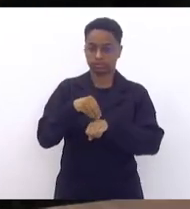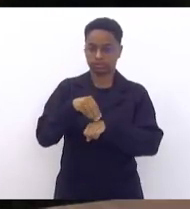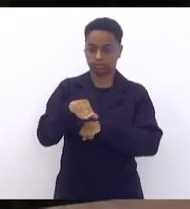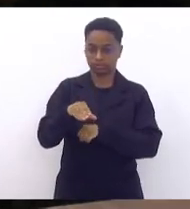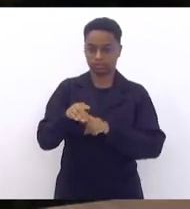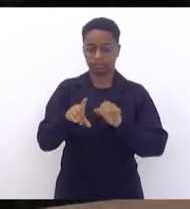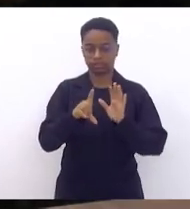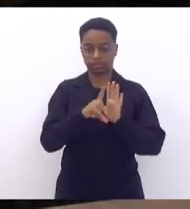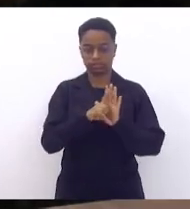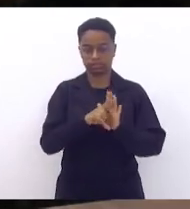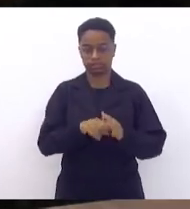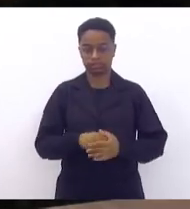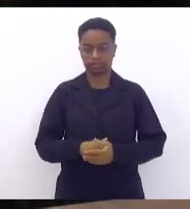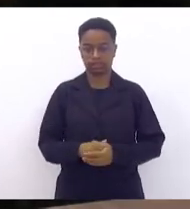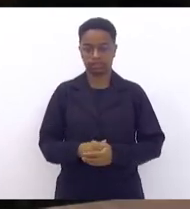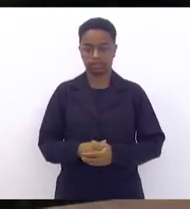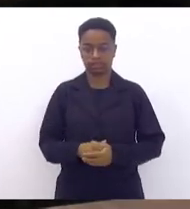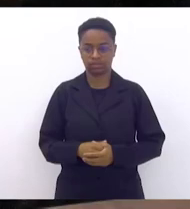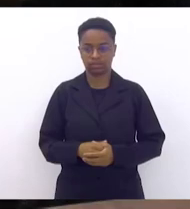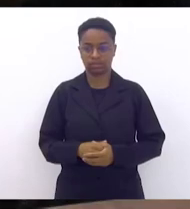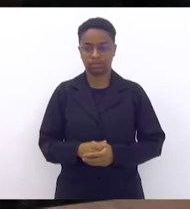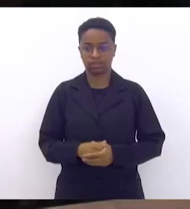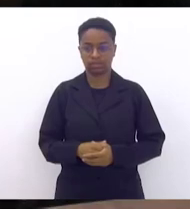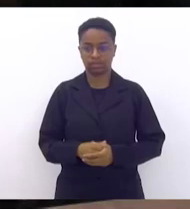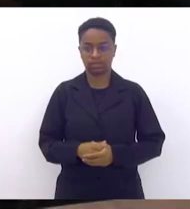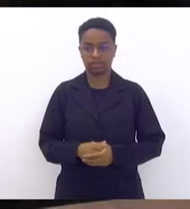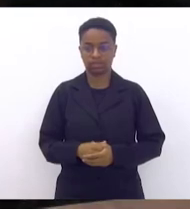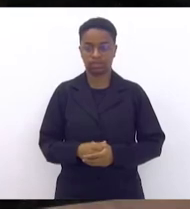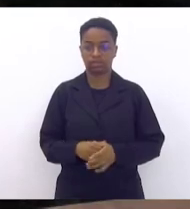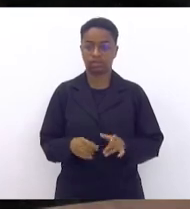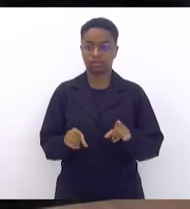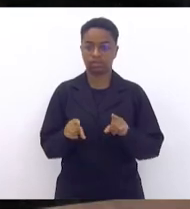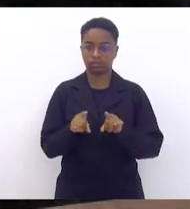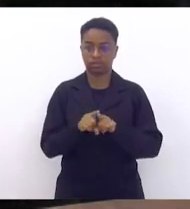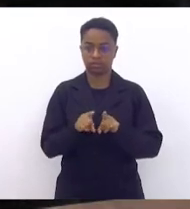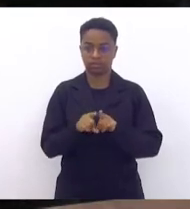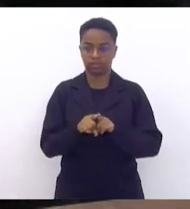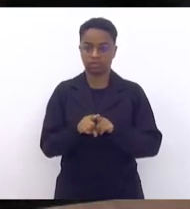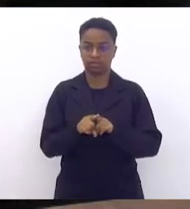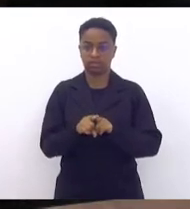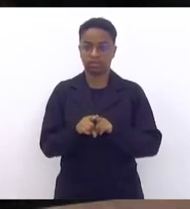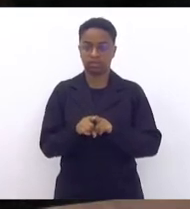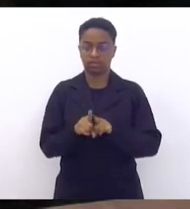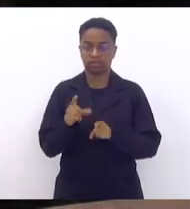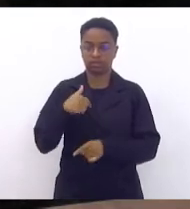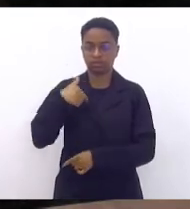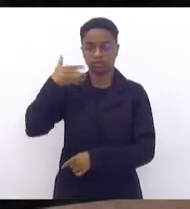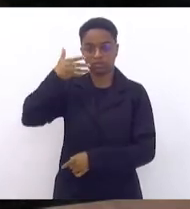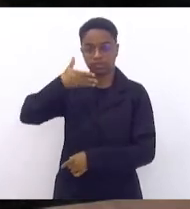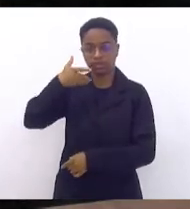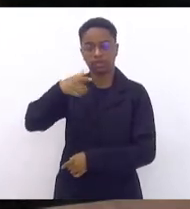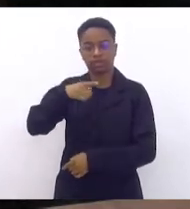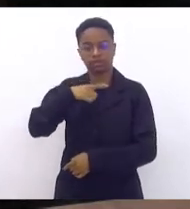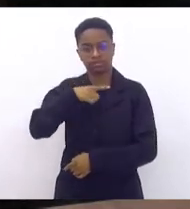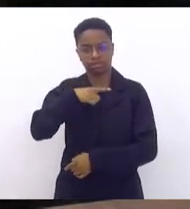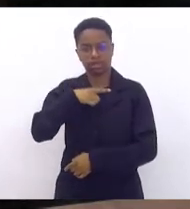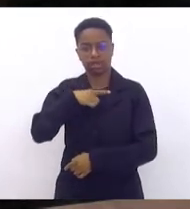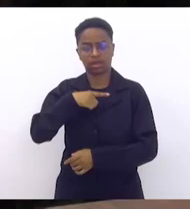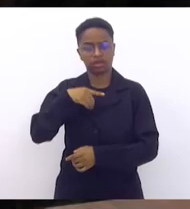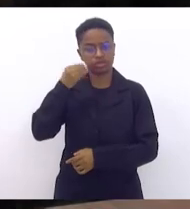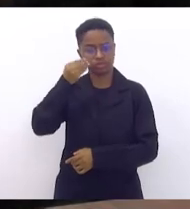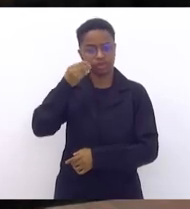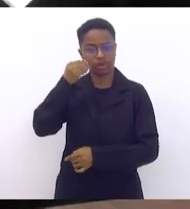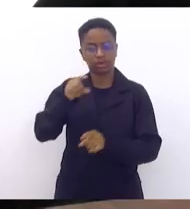indicação. E falando com bastante propriedade e conhecimento,